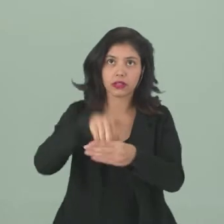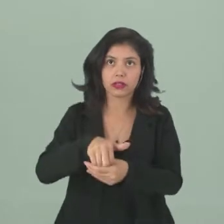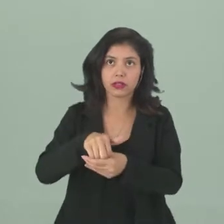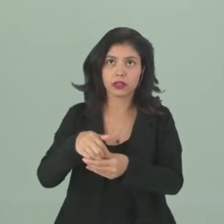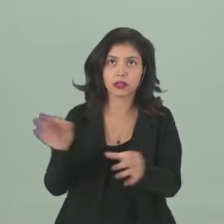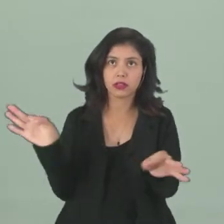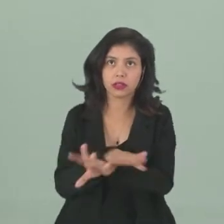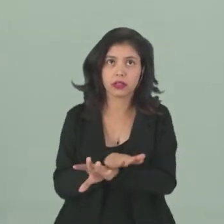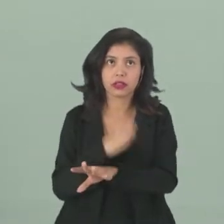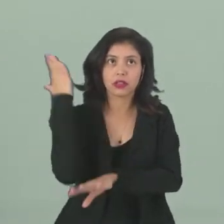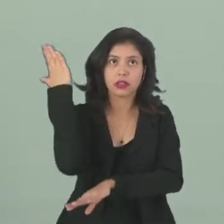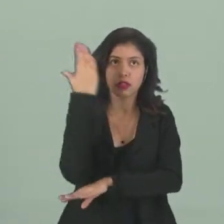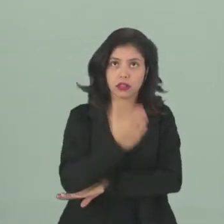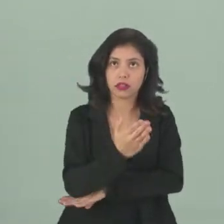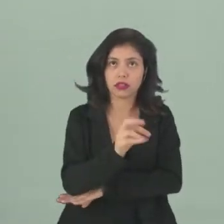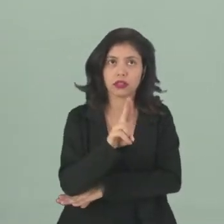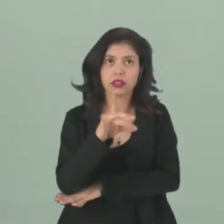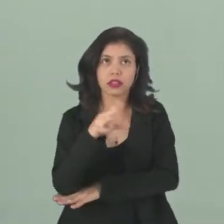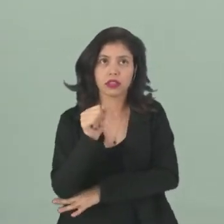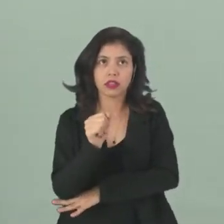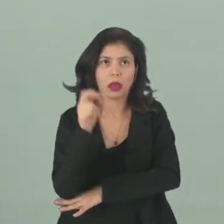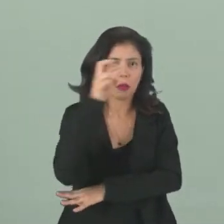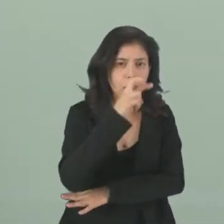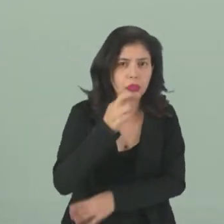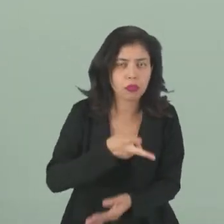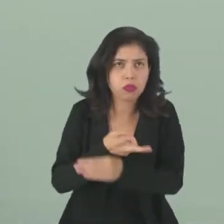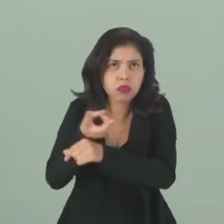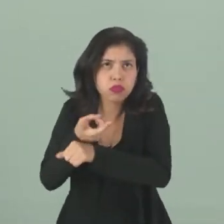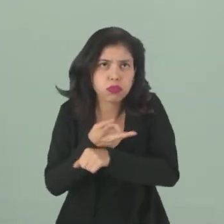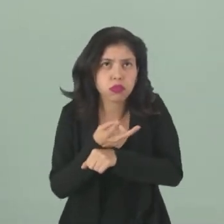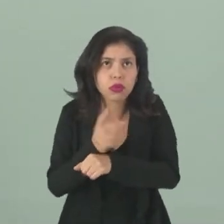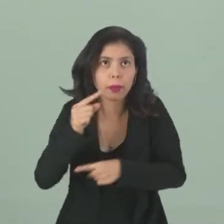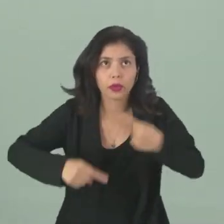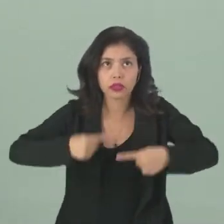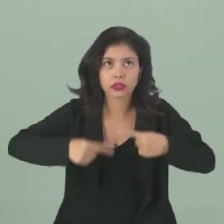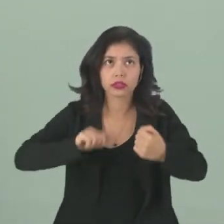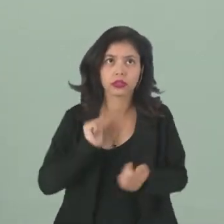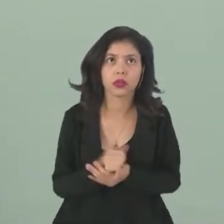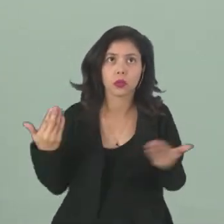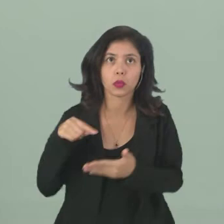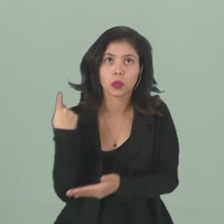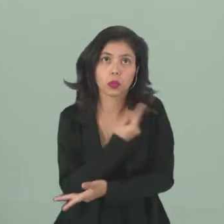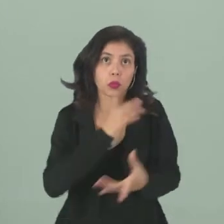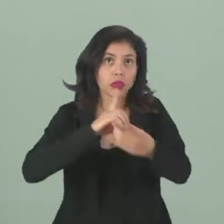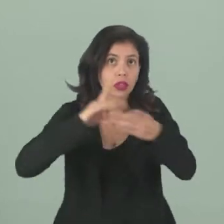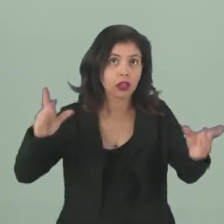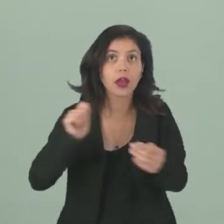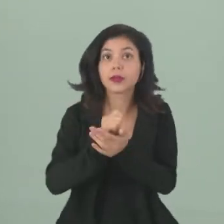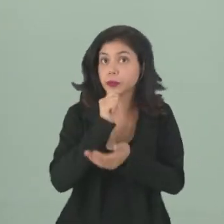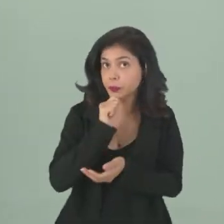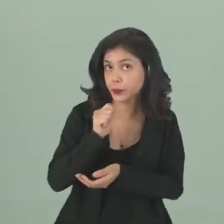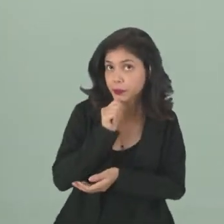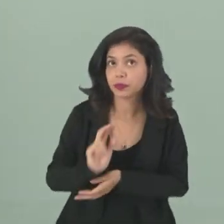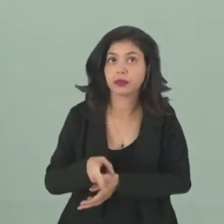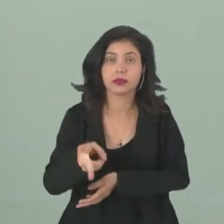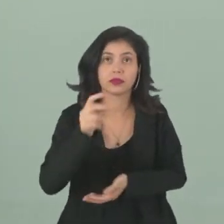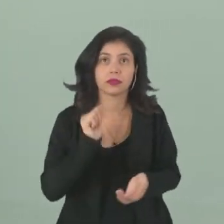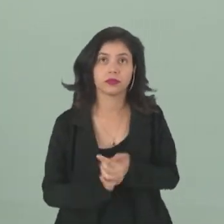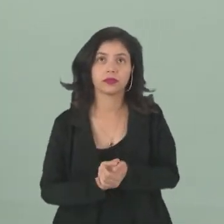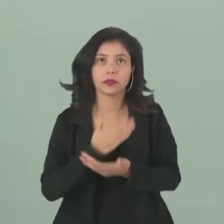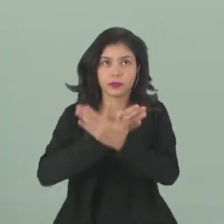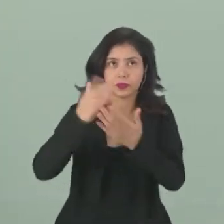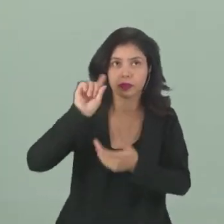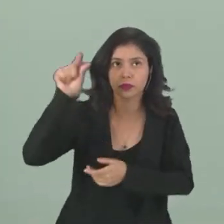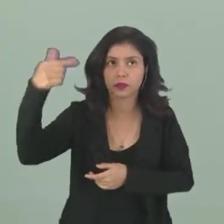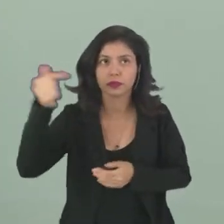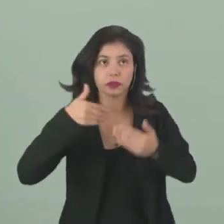suspensas ou indiretas e cassações políticas. Nossa atual fase democrática ainda é recente.